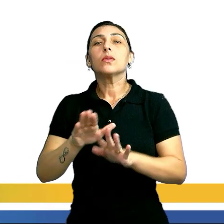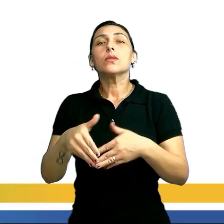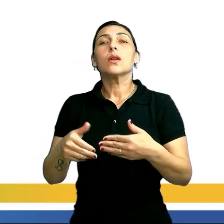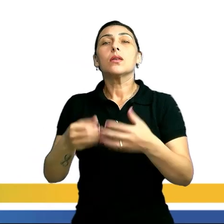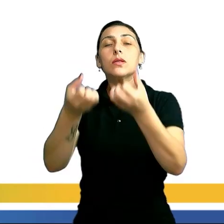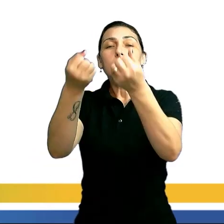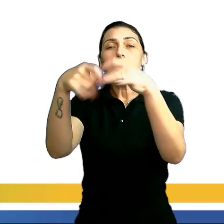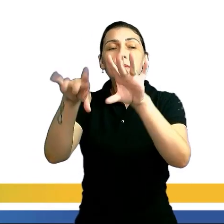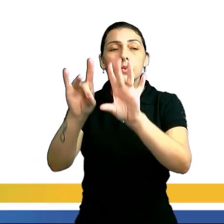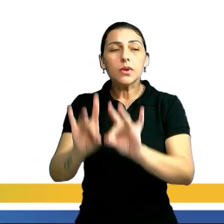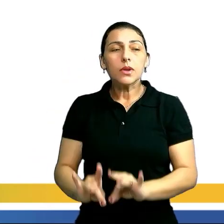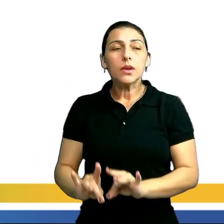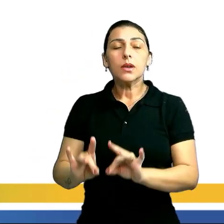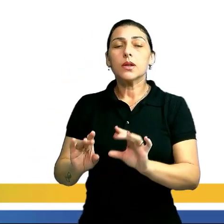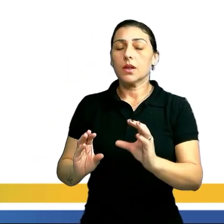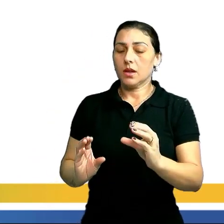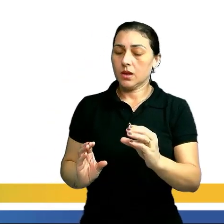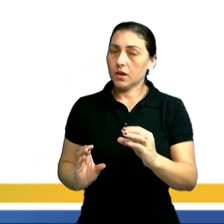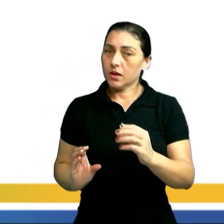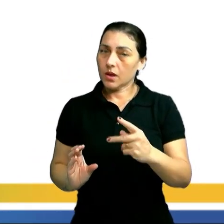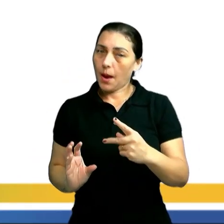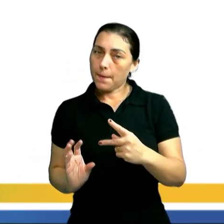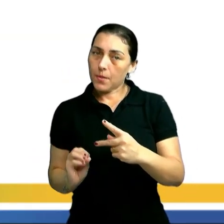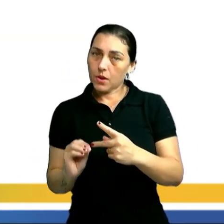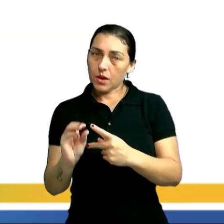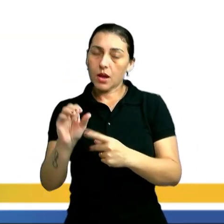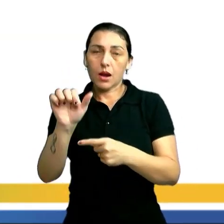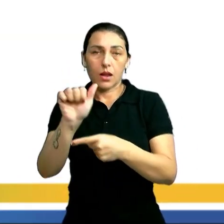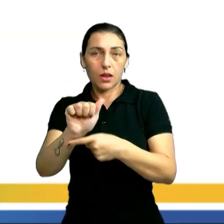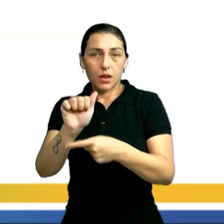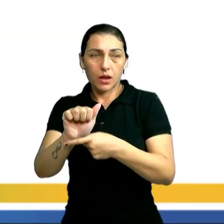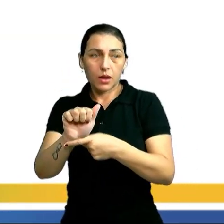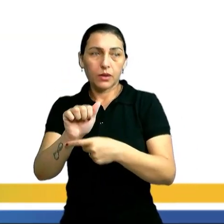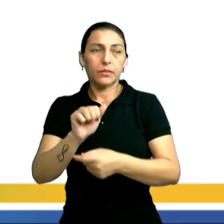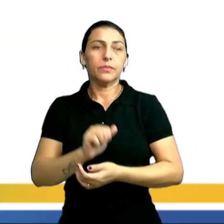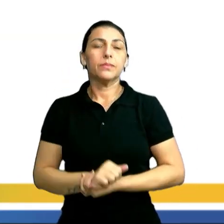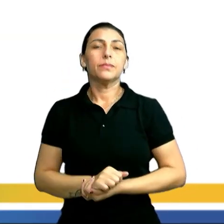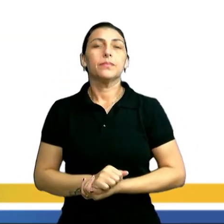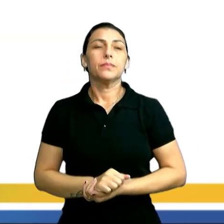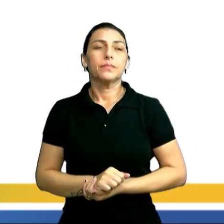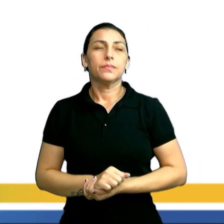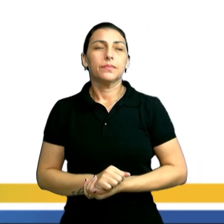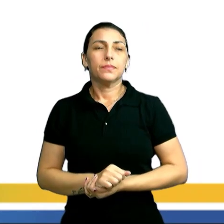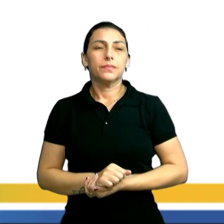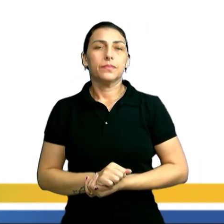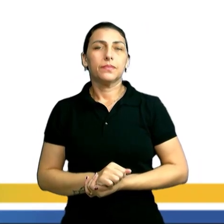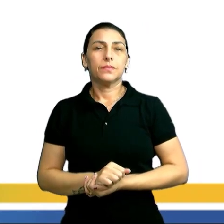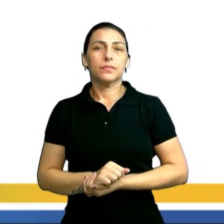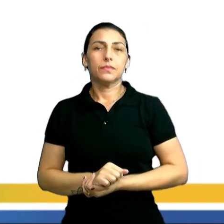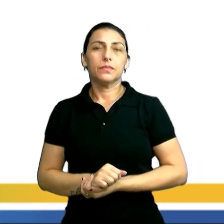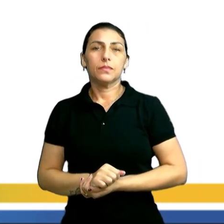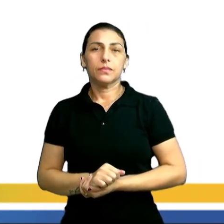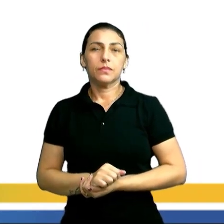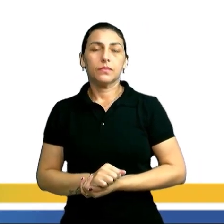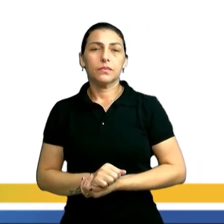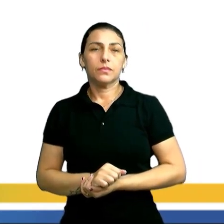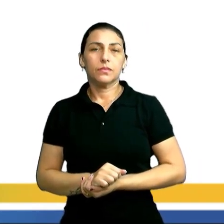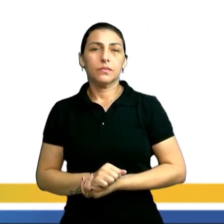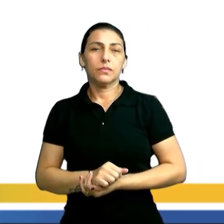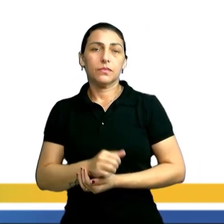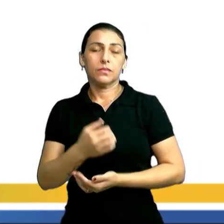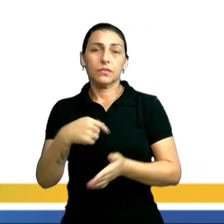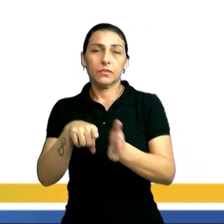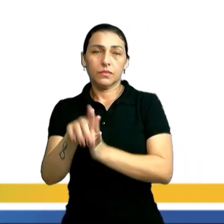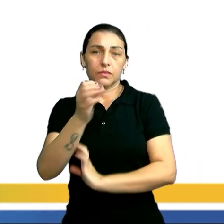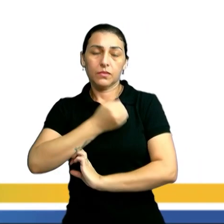as proteínas. Então, a resposta correta, letra A. Ok? Vamos para mais uma. Questão